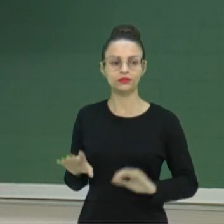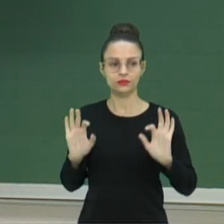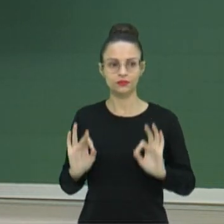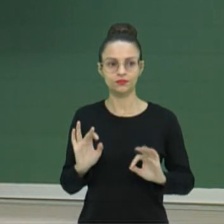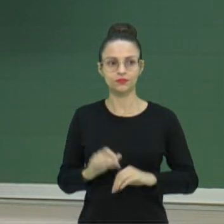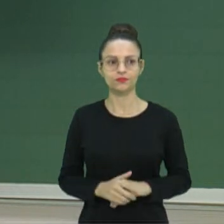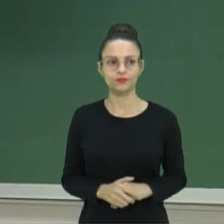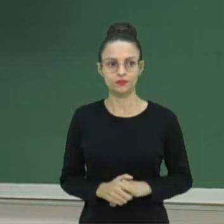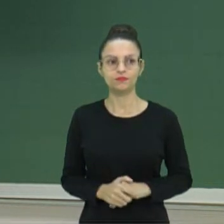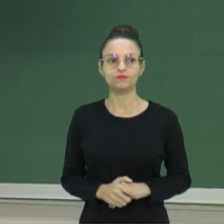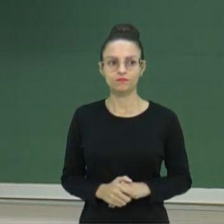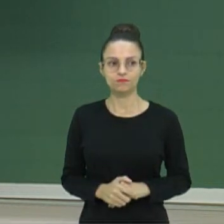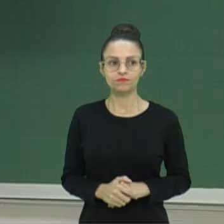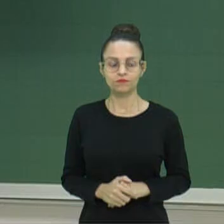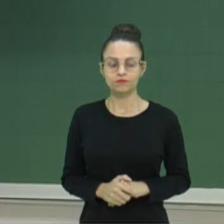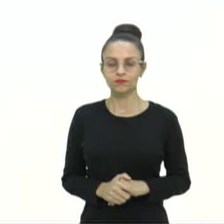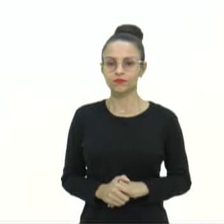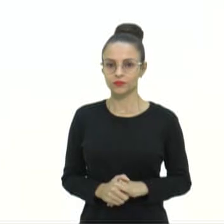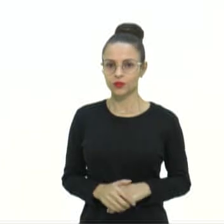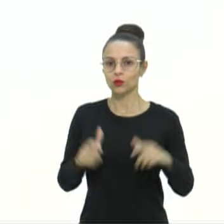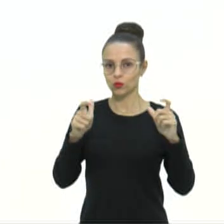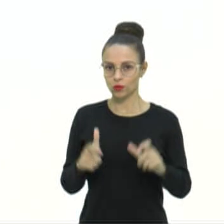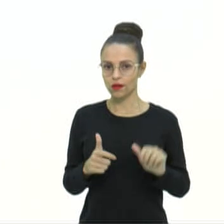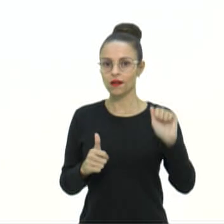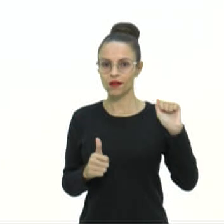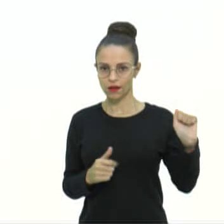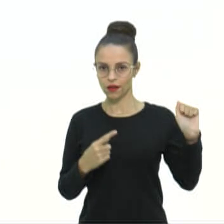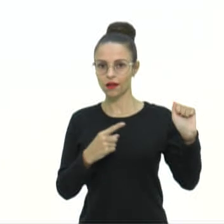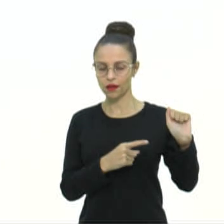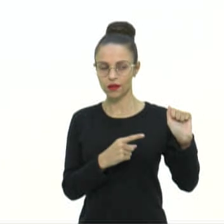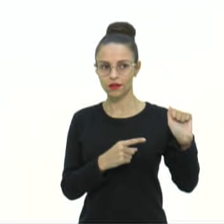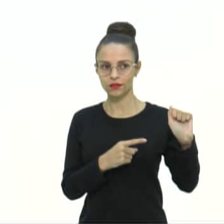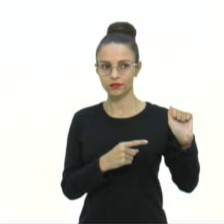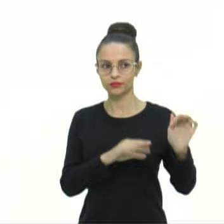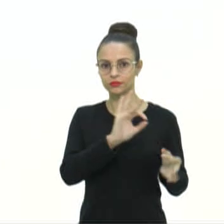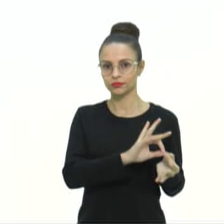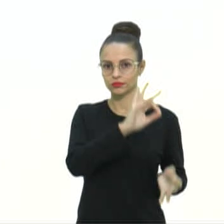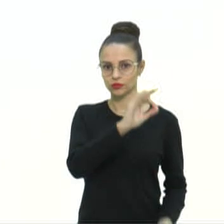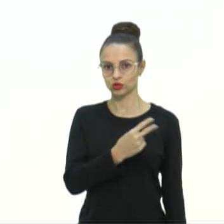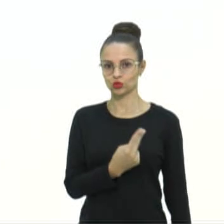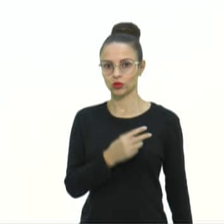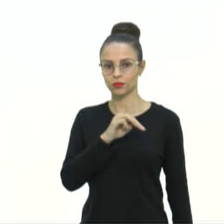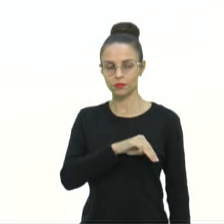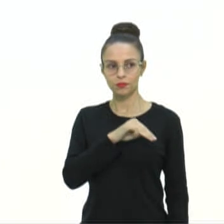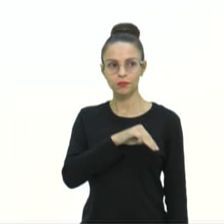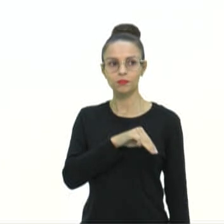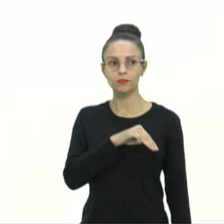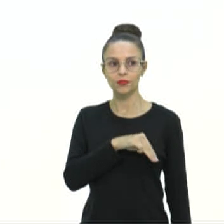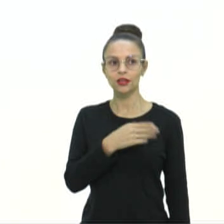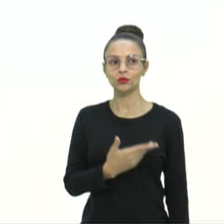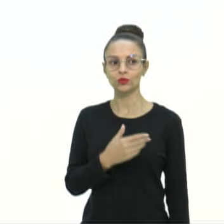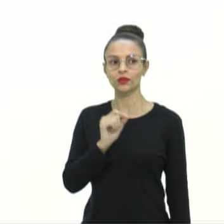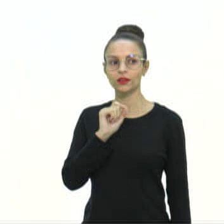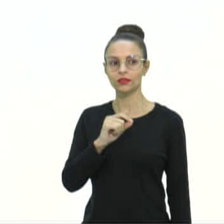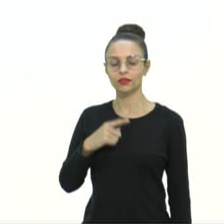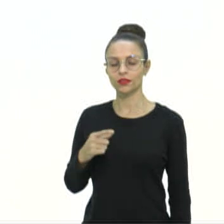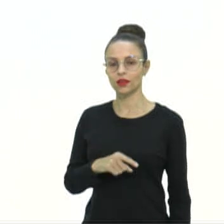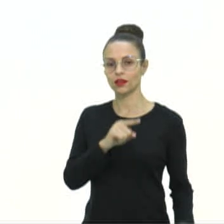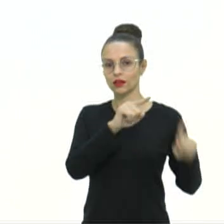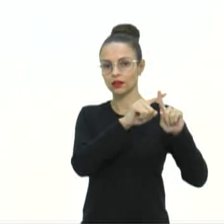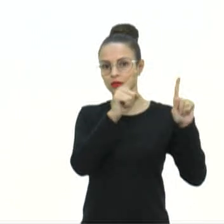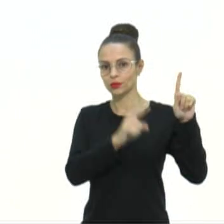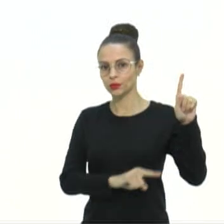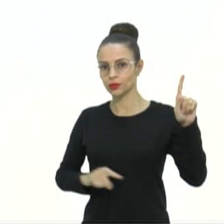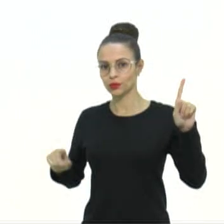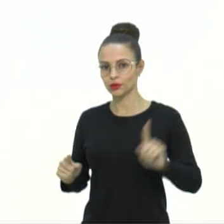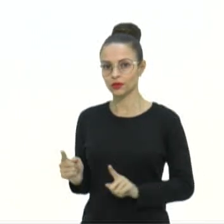certo? Beleza. No ponto A, né, está a 2 metros de altura da base da pista, onde é fixa uma mola com constante